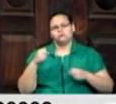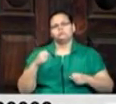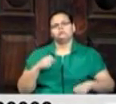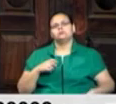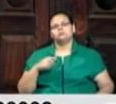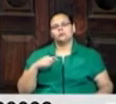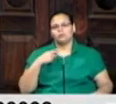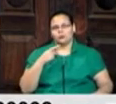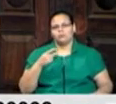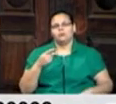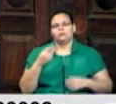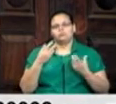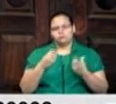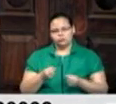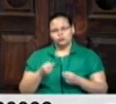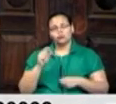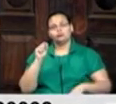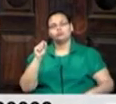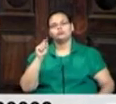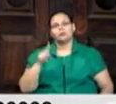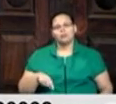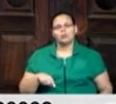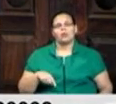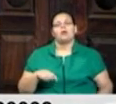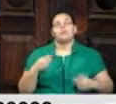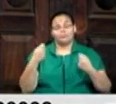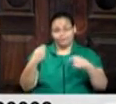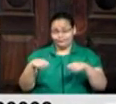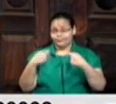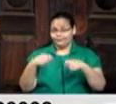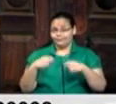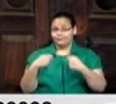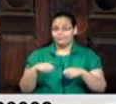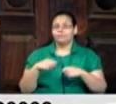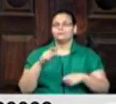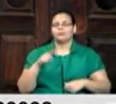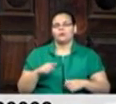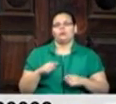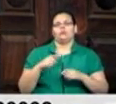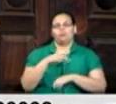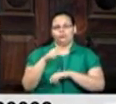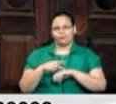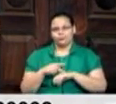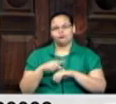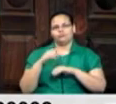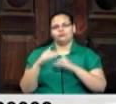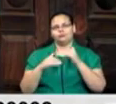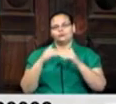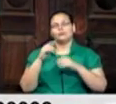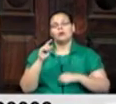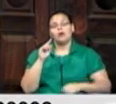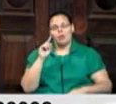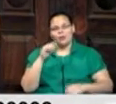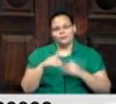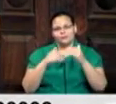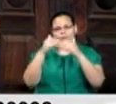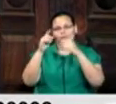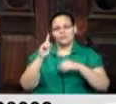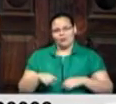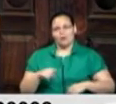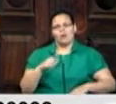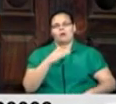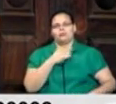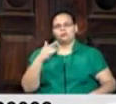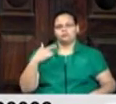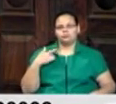se manifeste a favor daquilo que é essencial na construção de um país, que é a sua educação e a sua